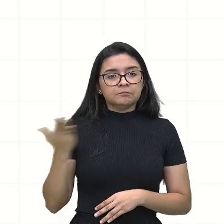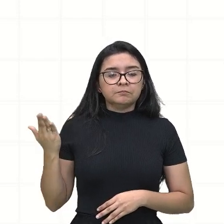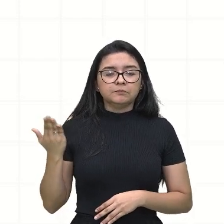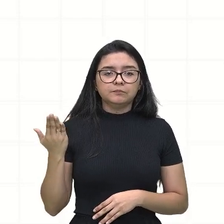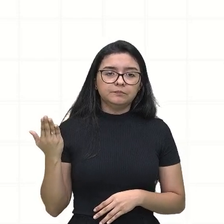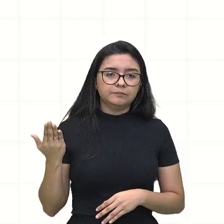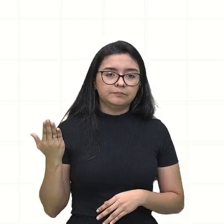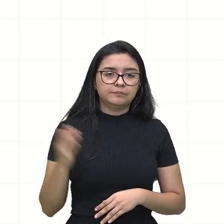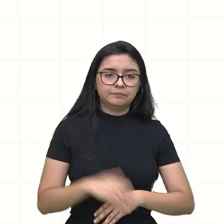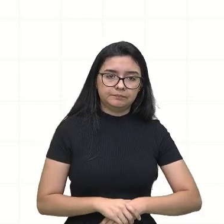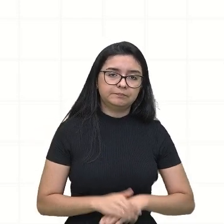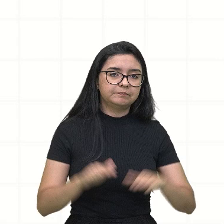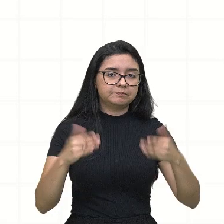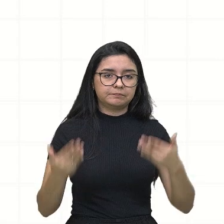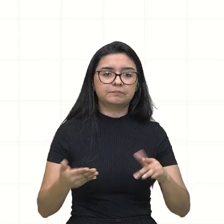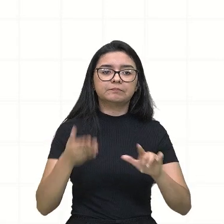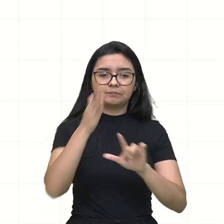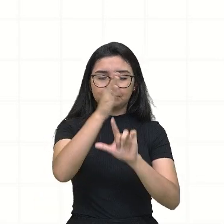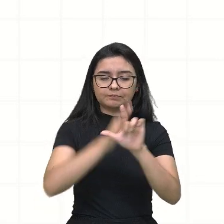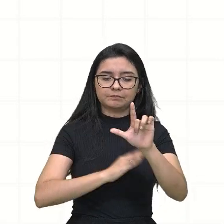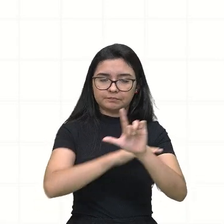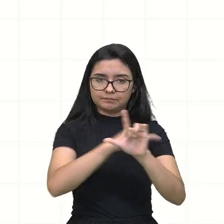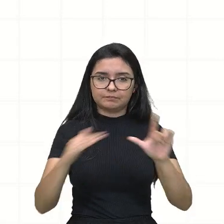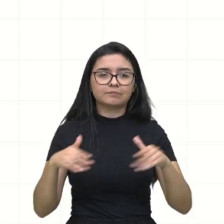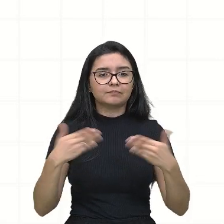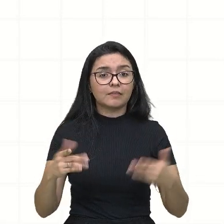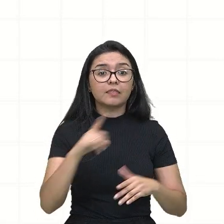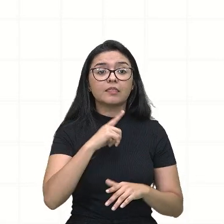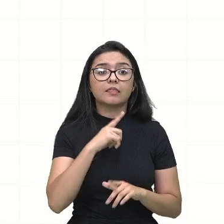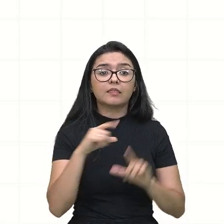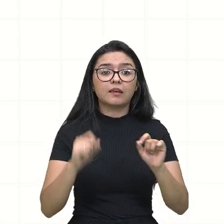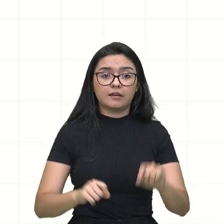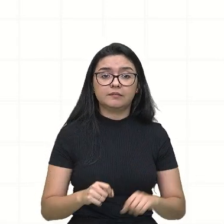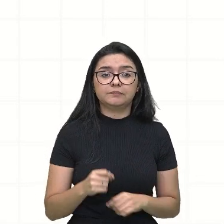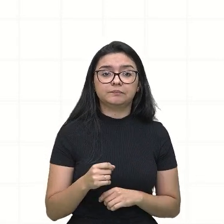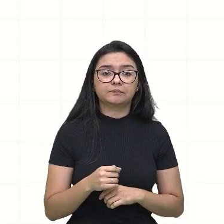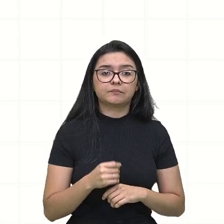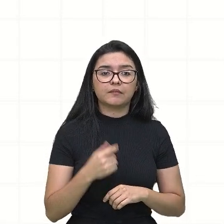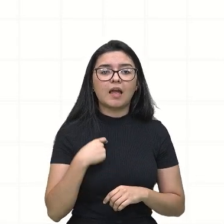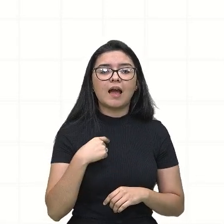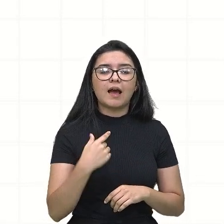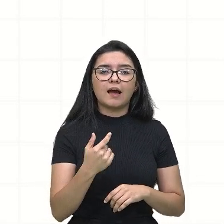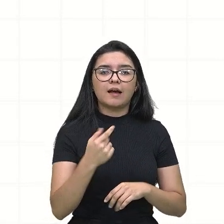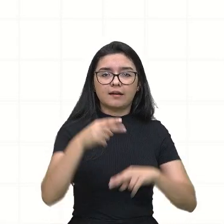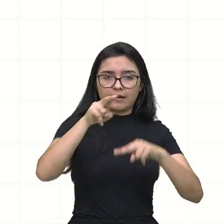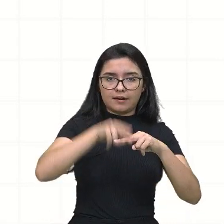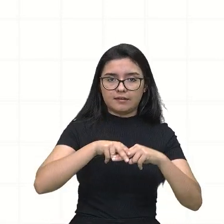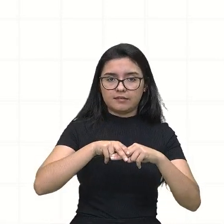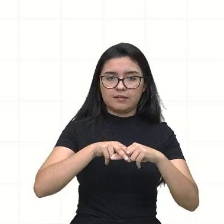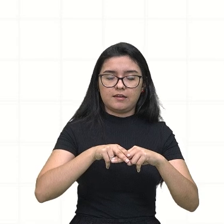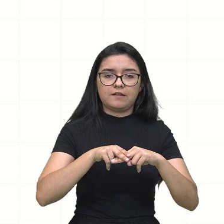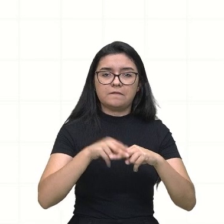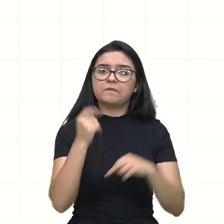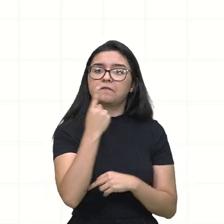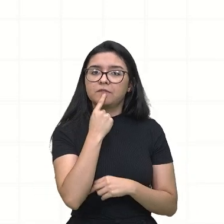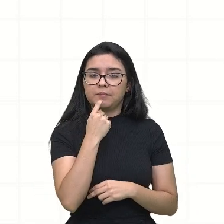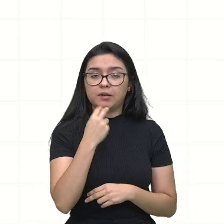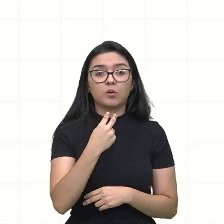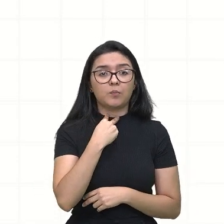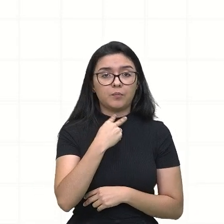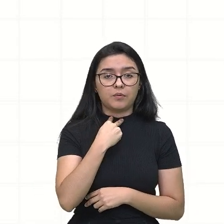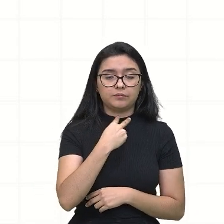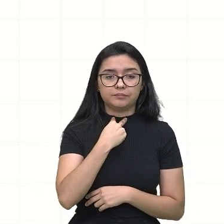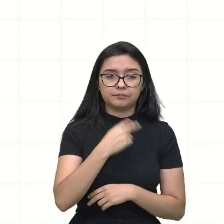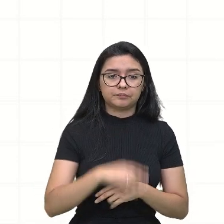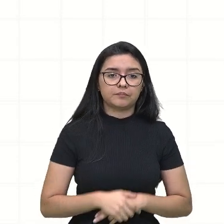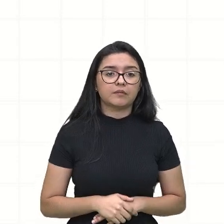Temos aqui a situação, ó. Imagina você chegou no cinema, tem aí as cadeiras que estão de vermelho, são as cadeiras que estão ocupadas, tudo bem?